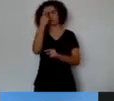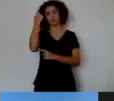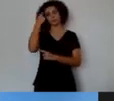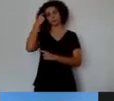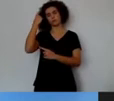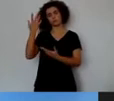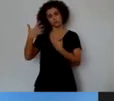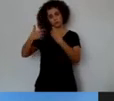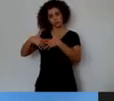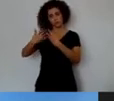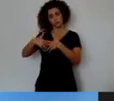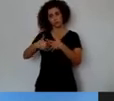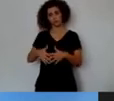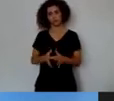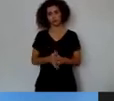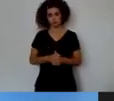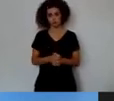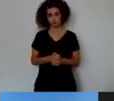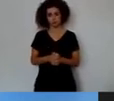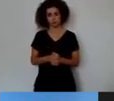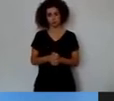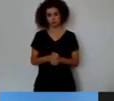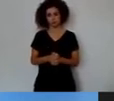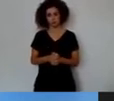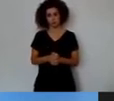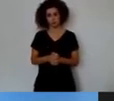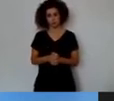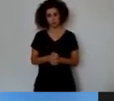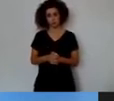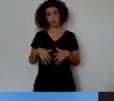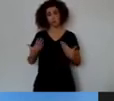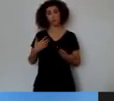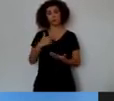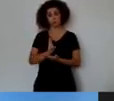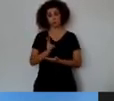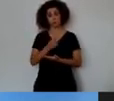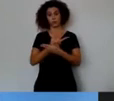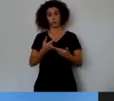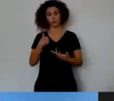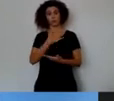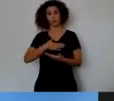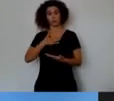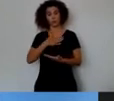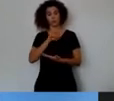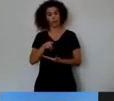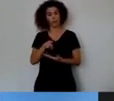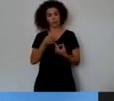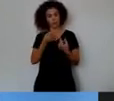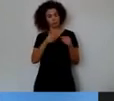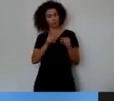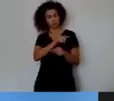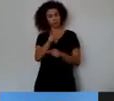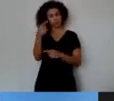nesse sentido. E aí, né, talvez continuando, uma coisa que eu gostaria, talvez, de fazer algumas provocações assim para vocês,